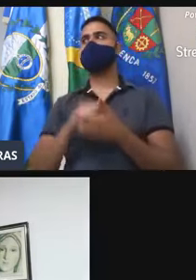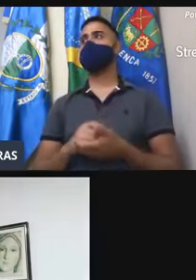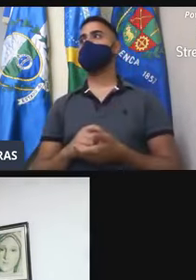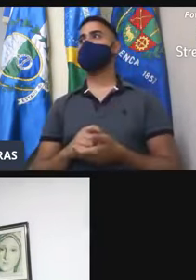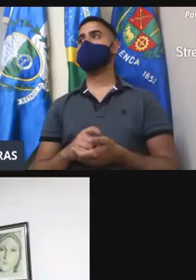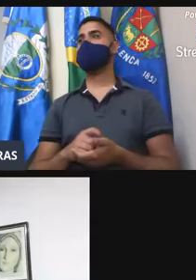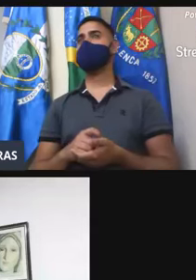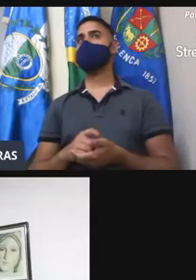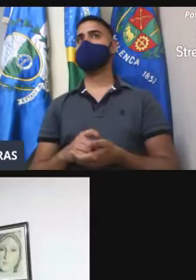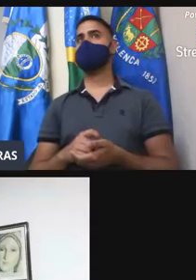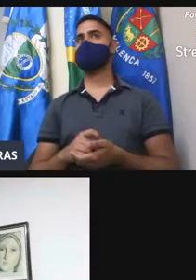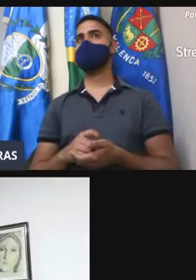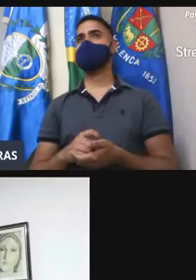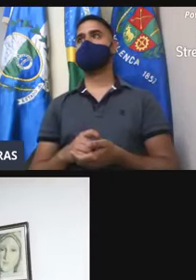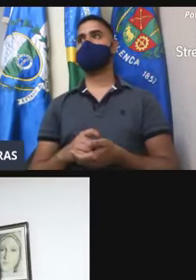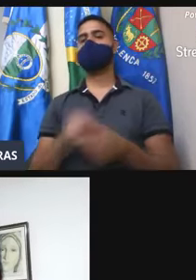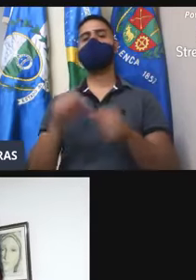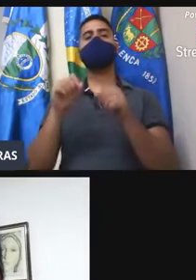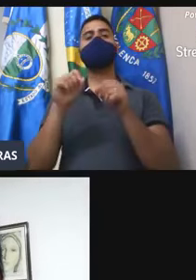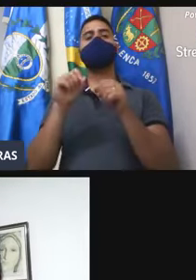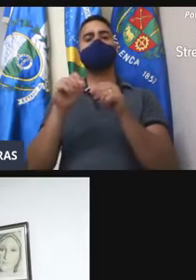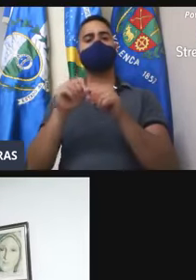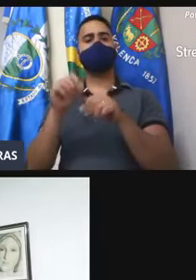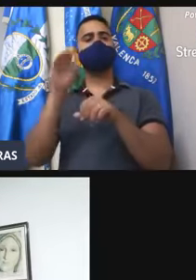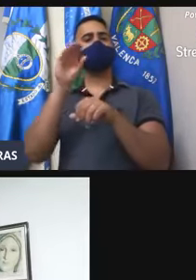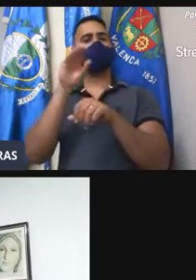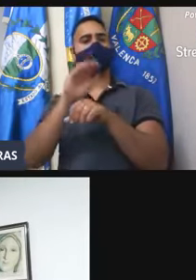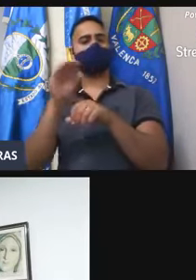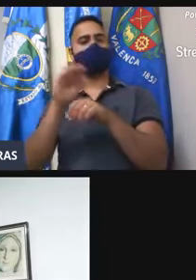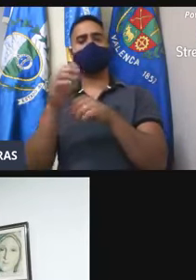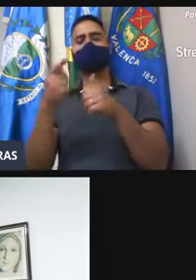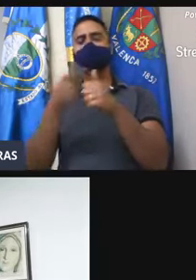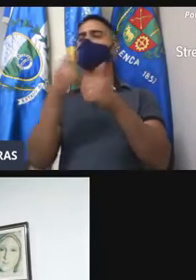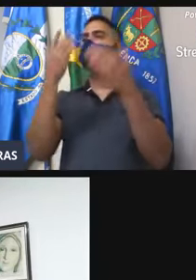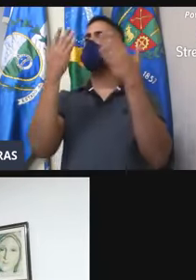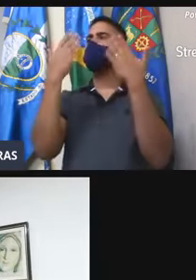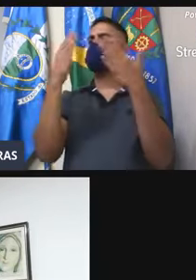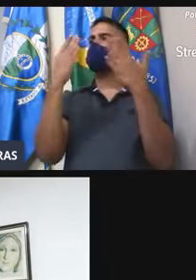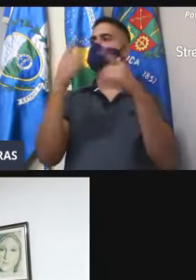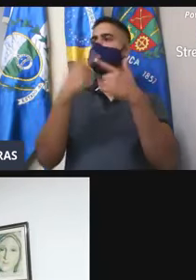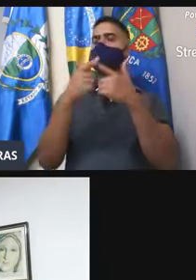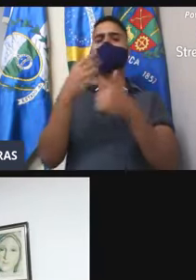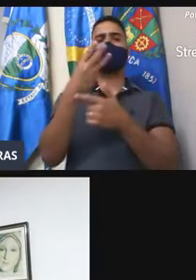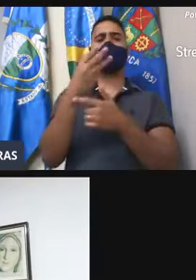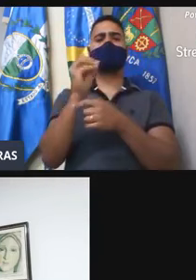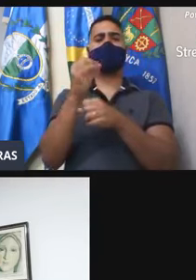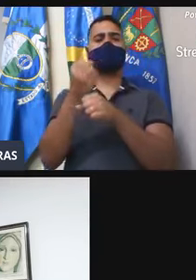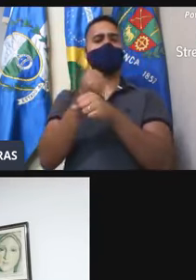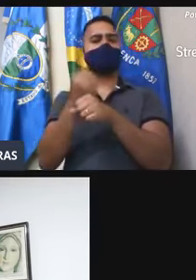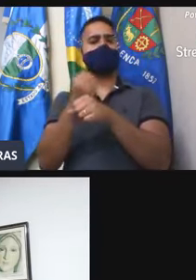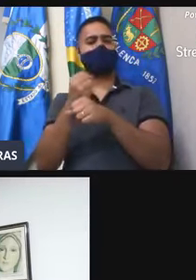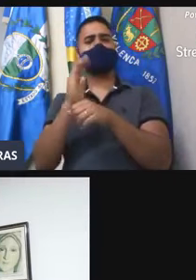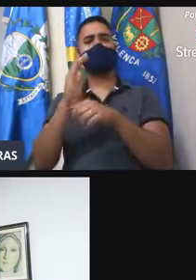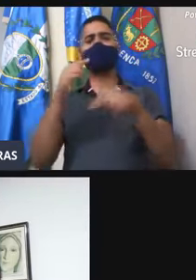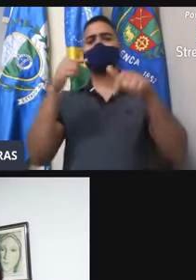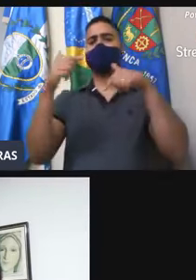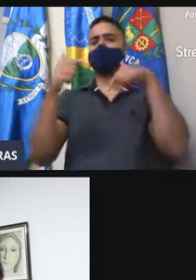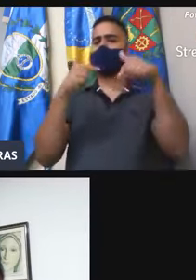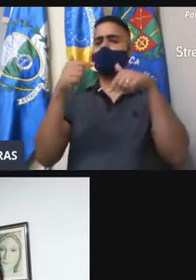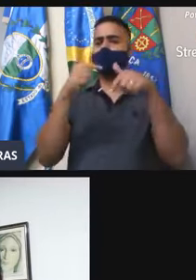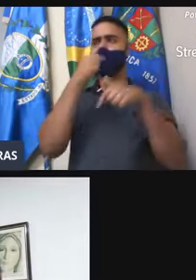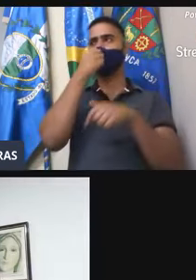uma servidora de carreira que está aqui, ela fez o concurso. Sim, há 30 anos. Então, primeiro, quero te parabenizar, porque você, após 30 anos, está já numa